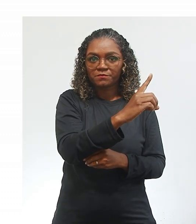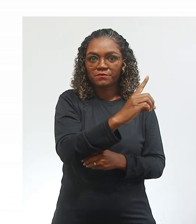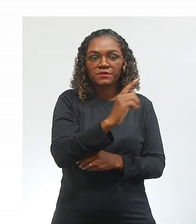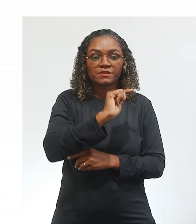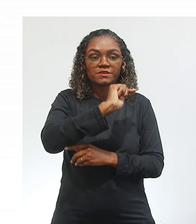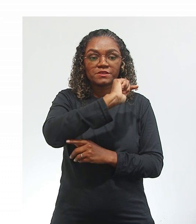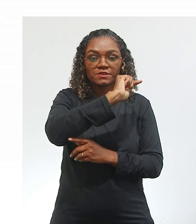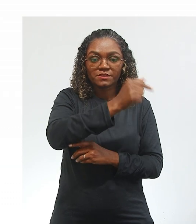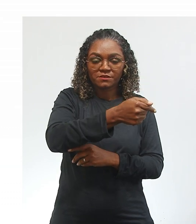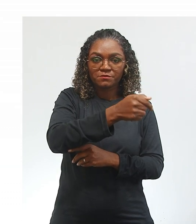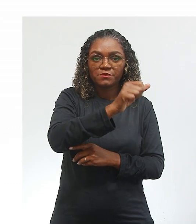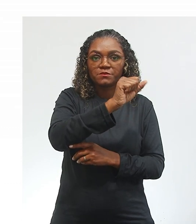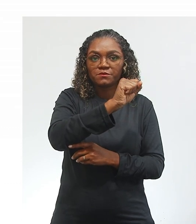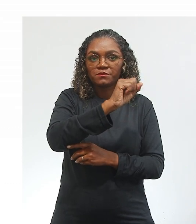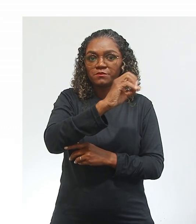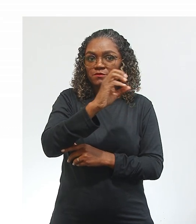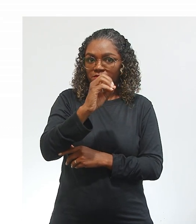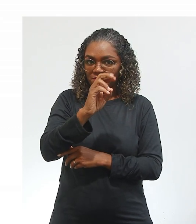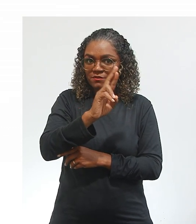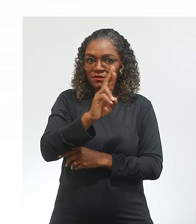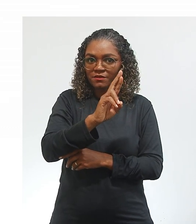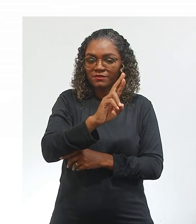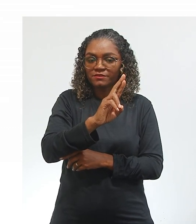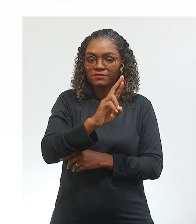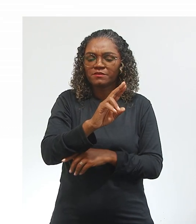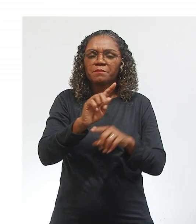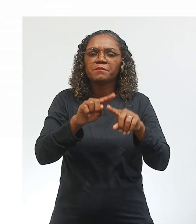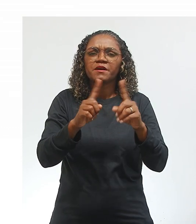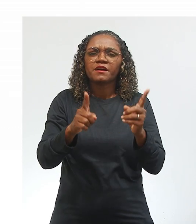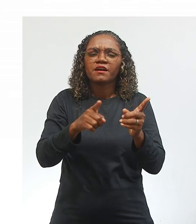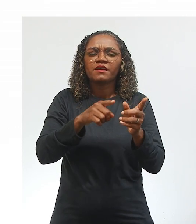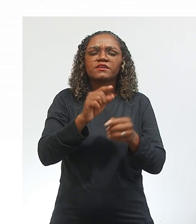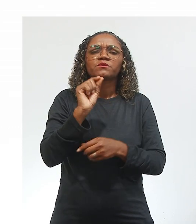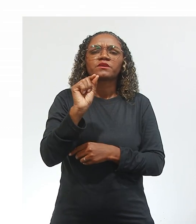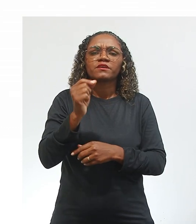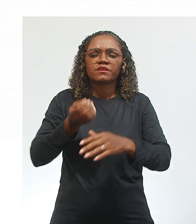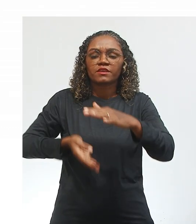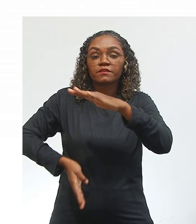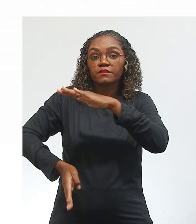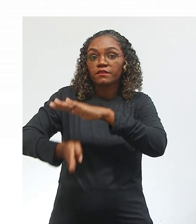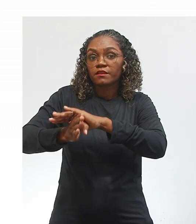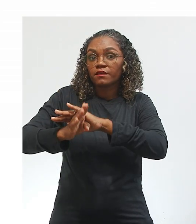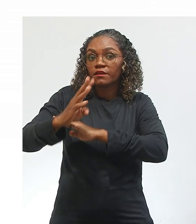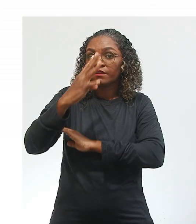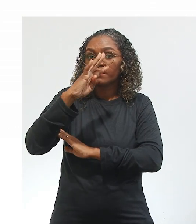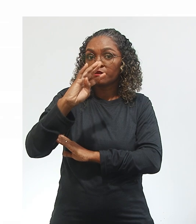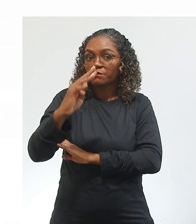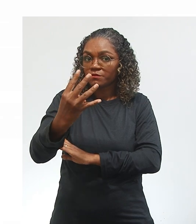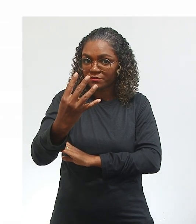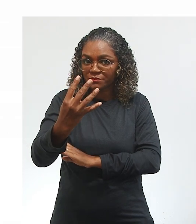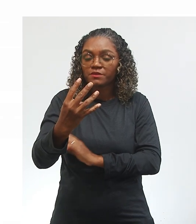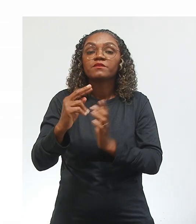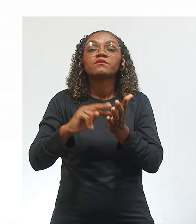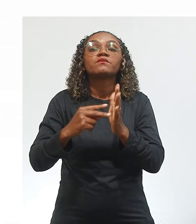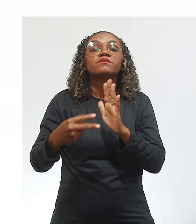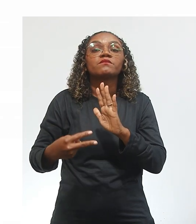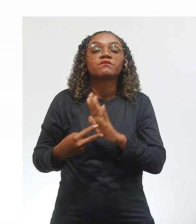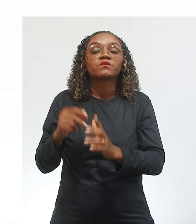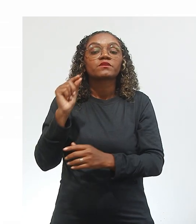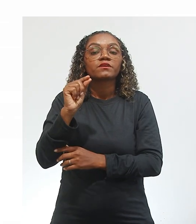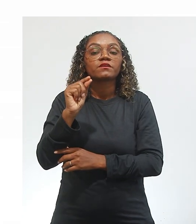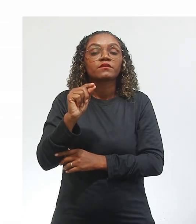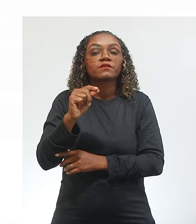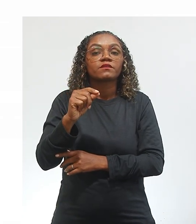de 7.800. Só que desse, ele foi informado o quê? Que teve uma entrada de 4 mil. Então, se ele teve essa entrada de 4